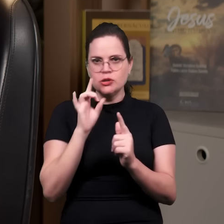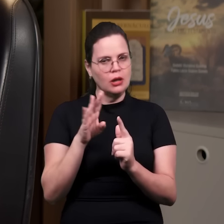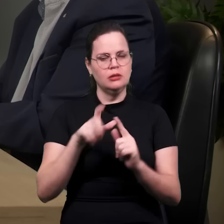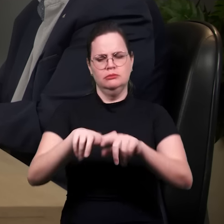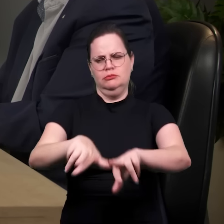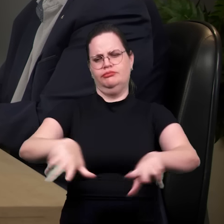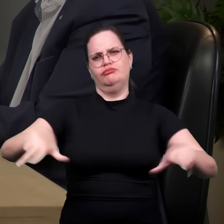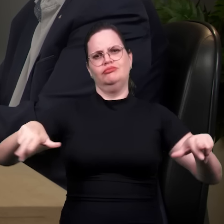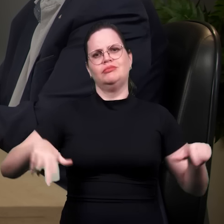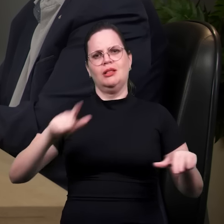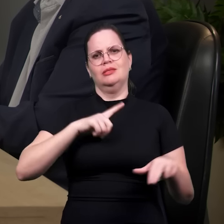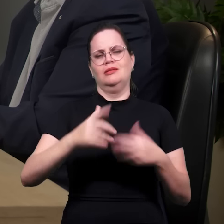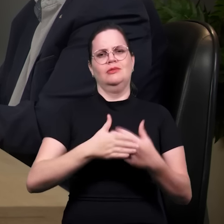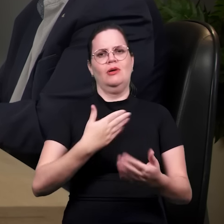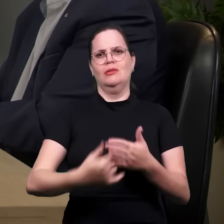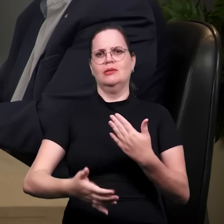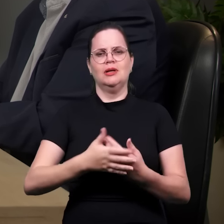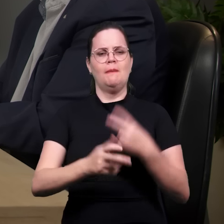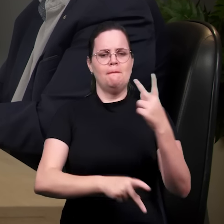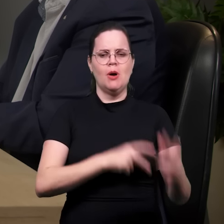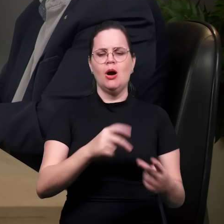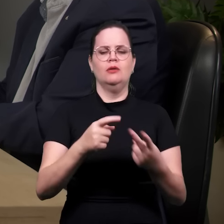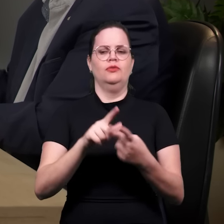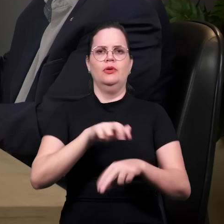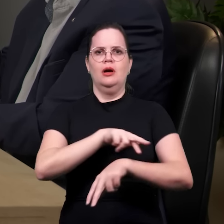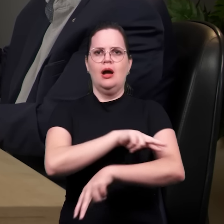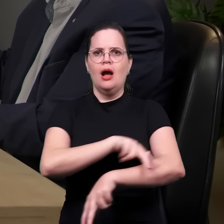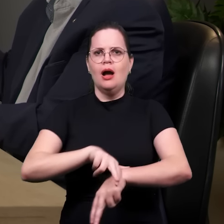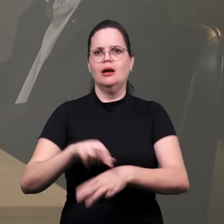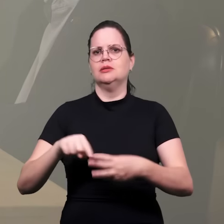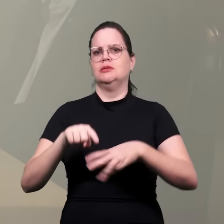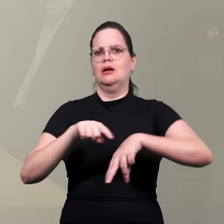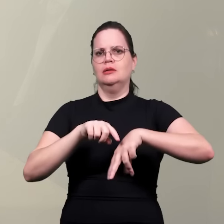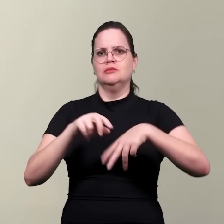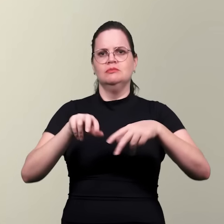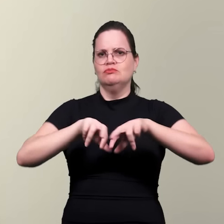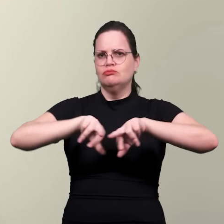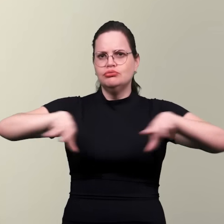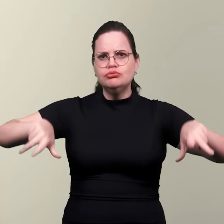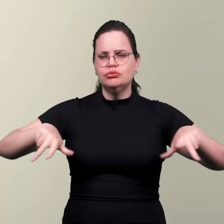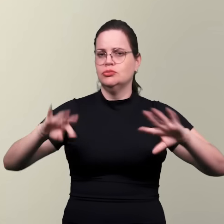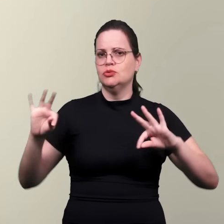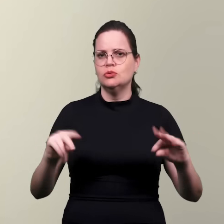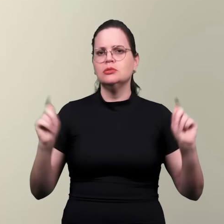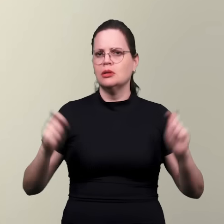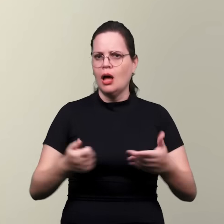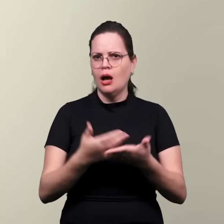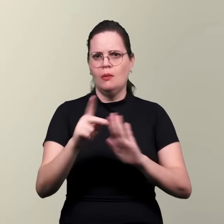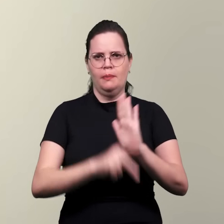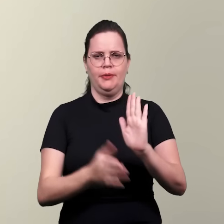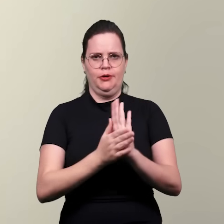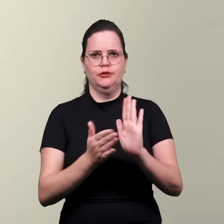né? Todos têm à disposição, né? E a Bíblia diz assim, aconteceu, Êxodo 12, 51,